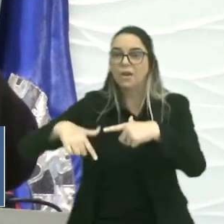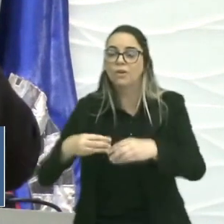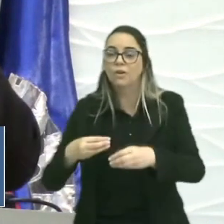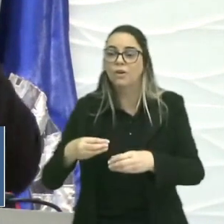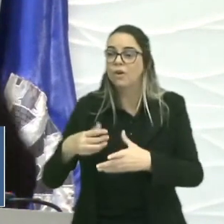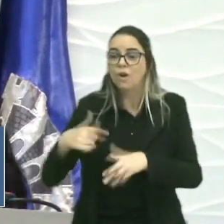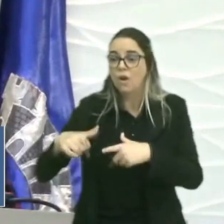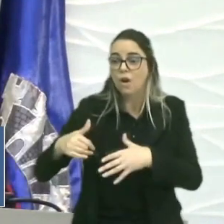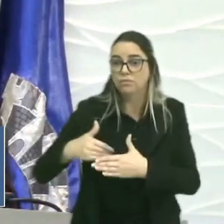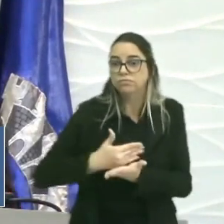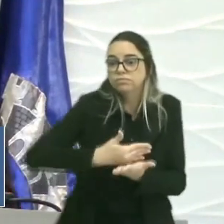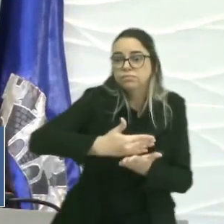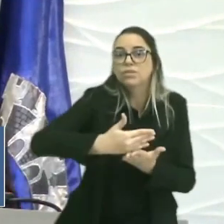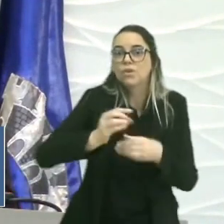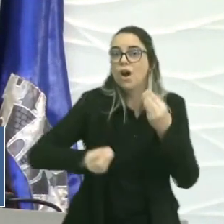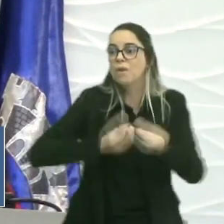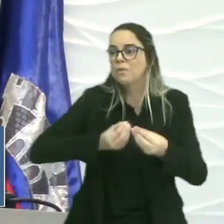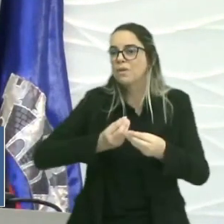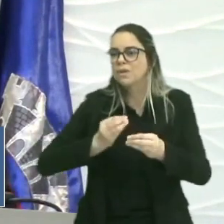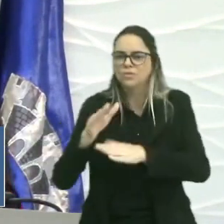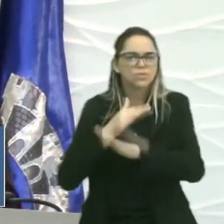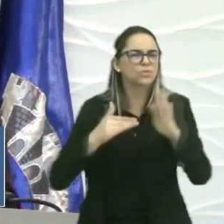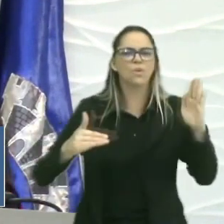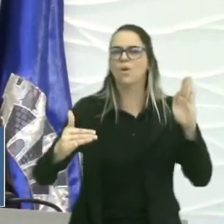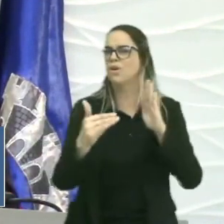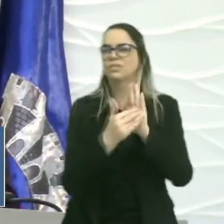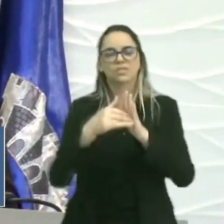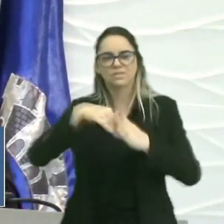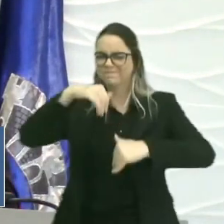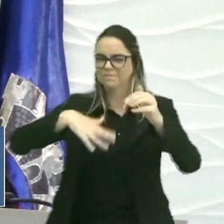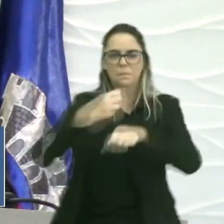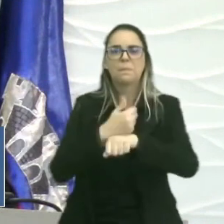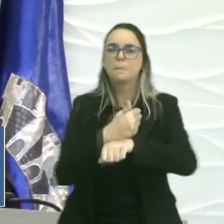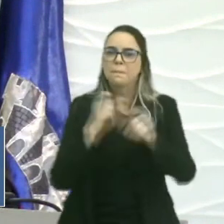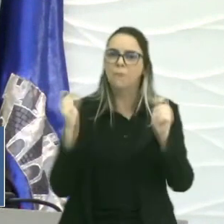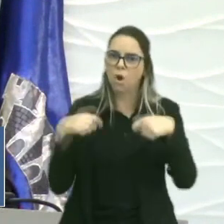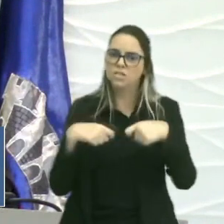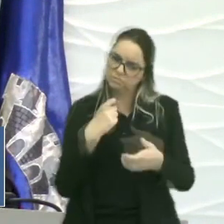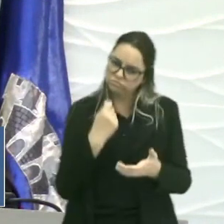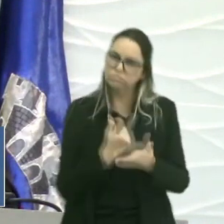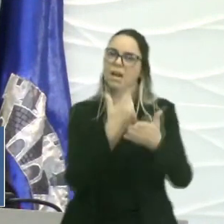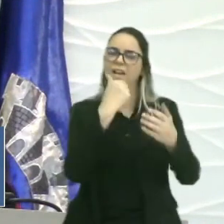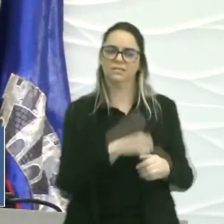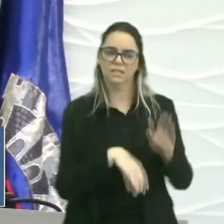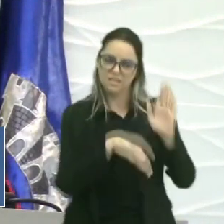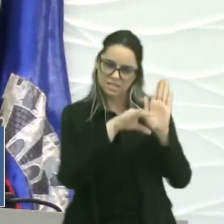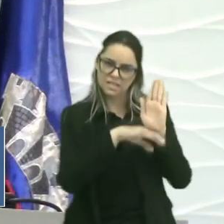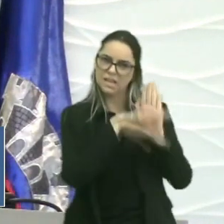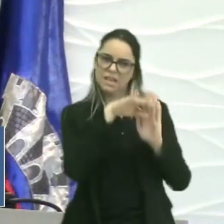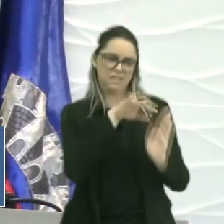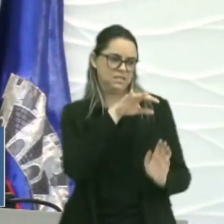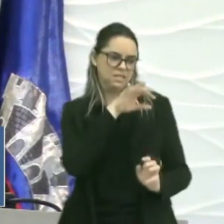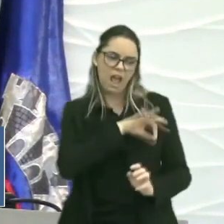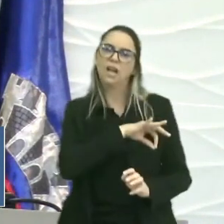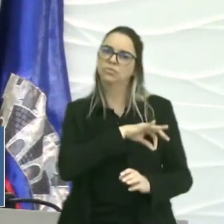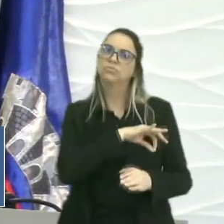todos esses itens aqui para que todos os profissionais possam receber. E vale salientar que os recursos já encontrados no nosso